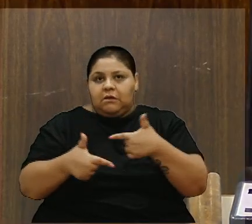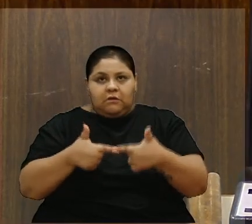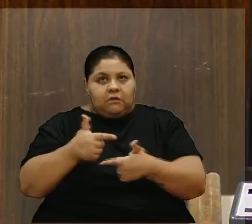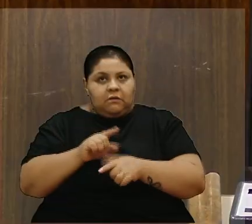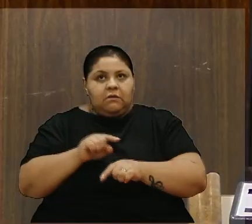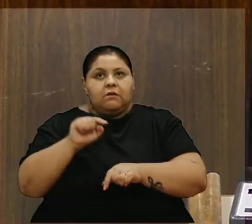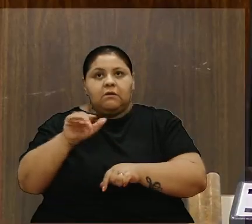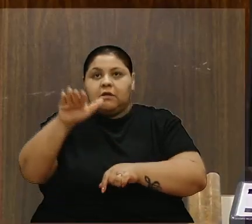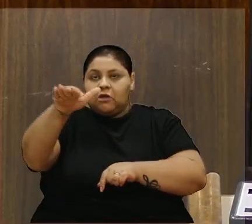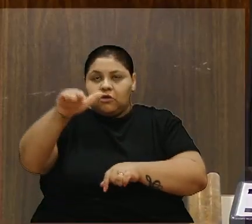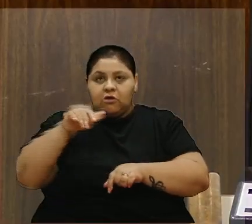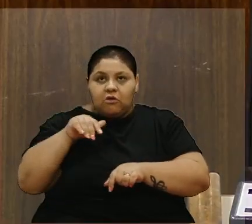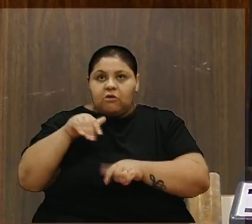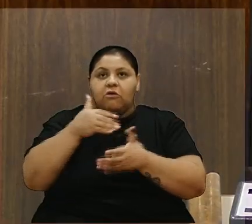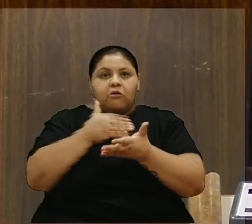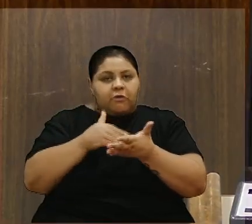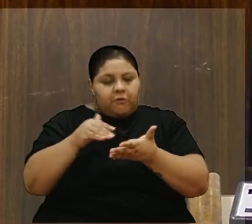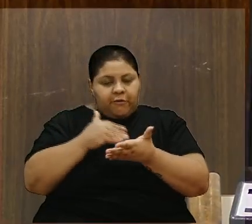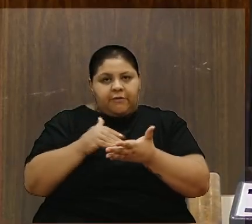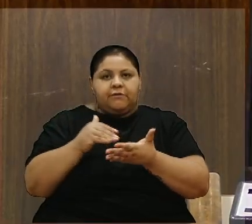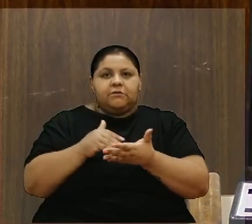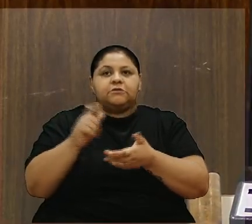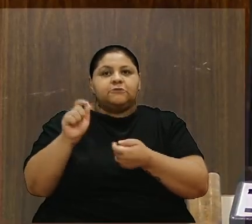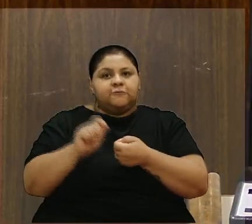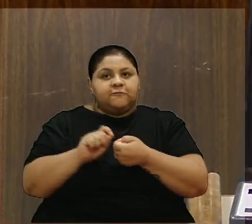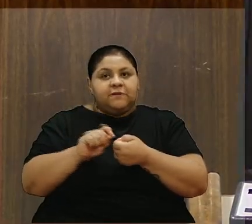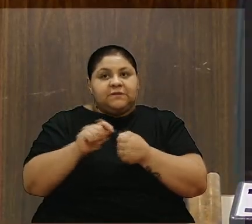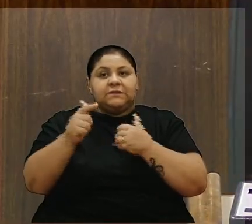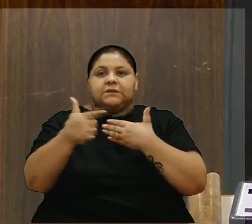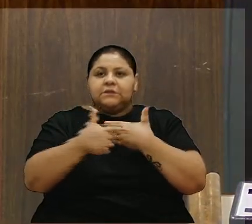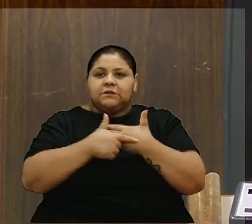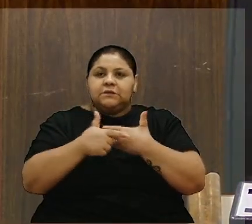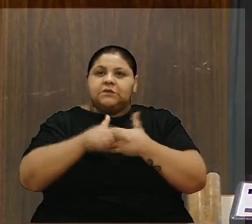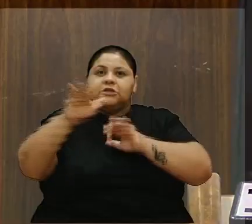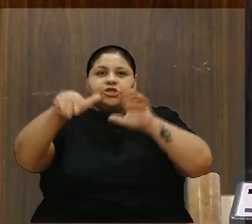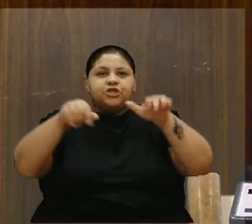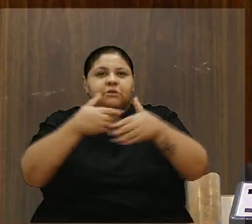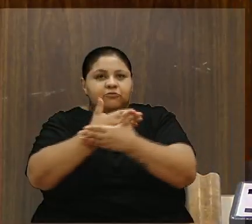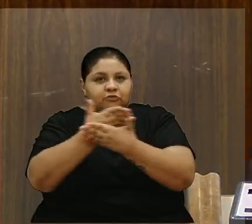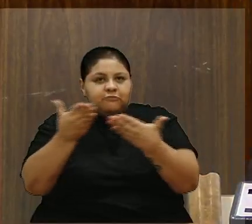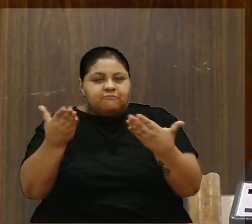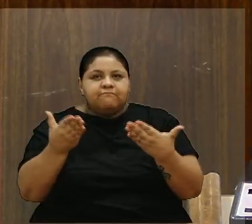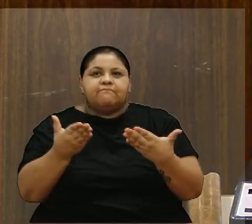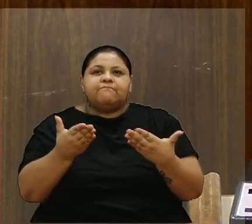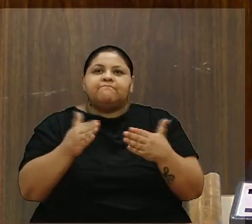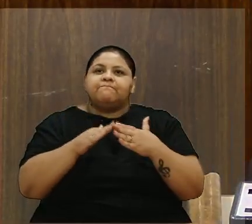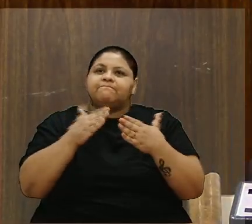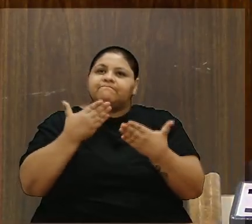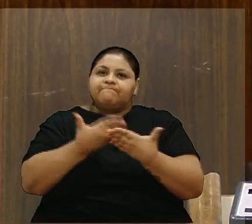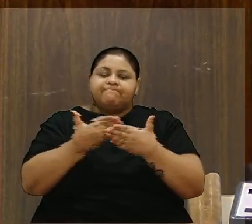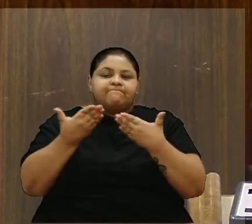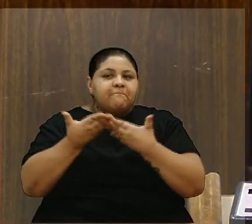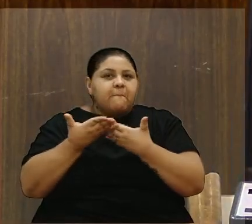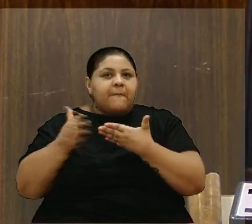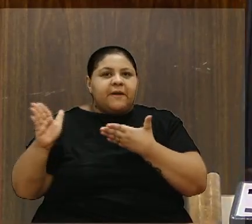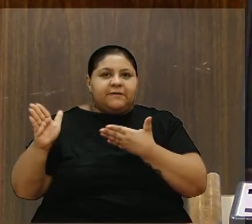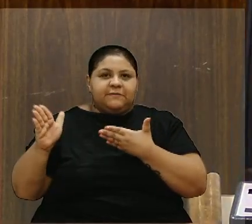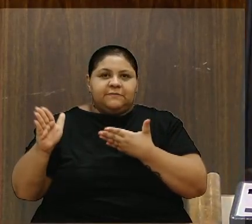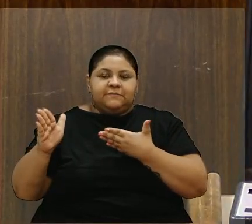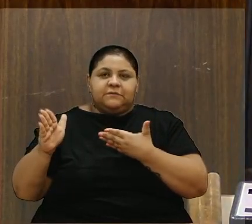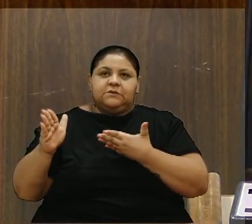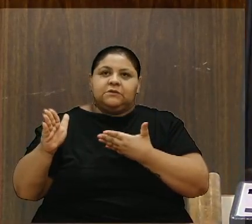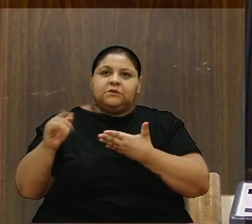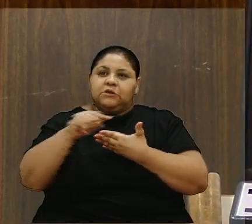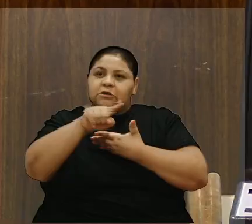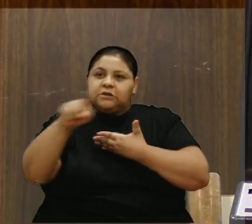a secretária da Educação realmente faça isso. E convido todos aqui presentes que as escolas estão abertas para